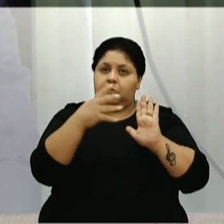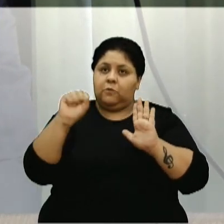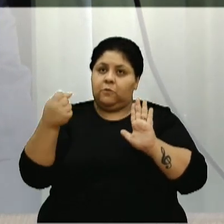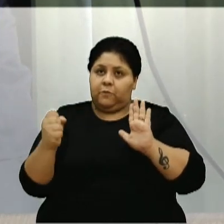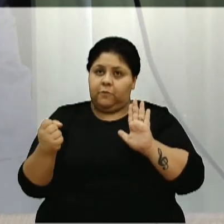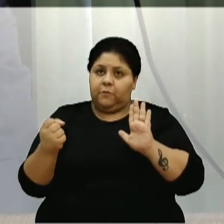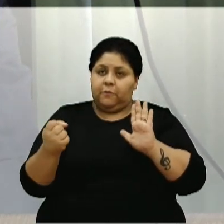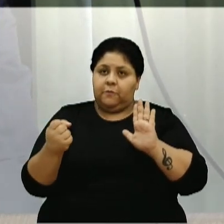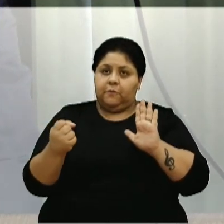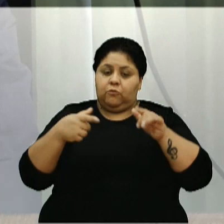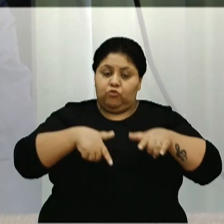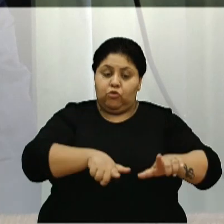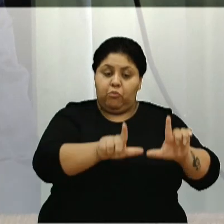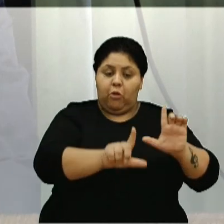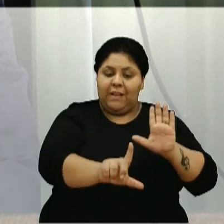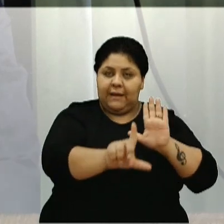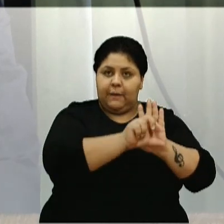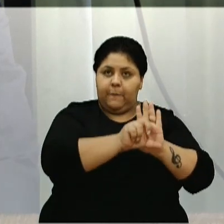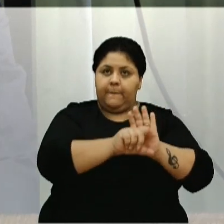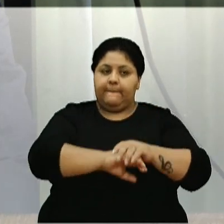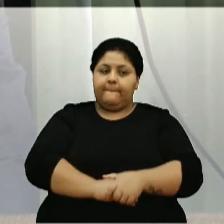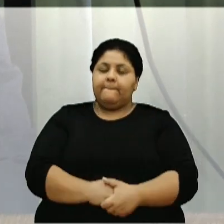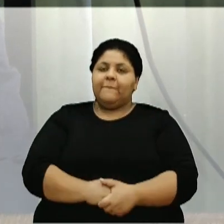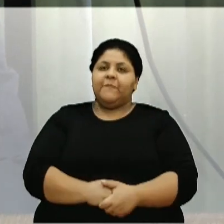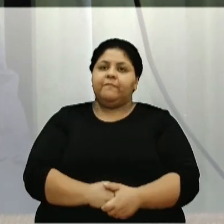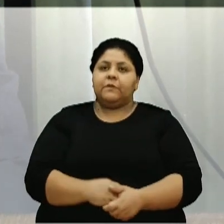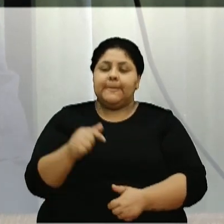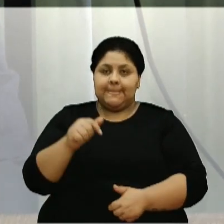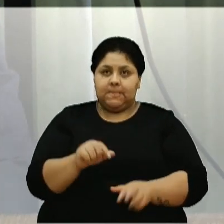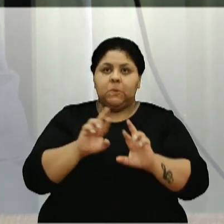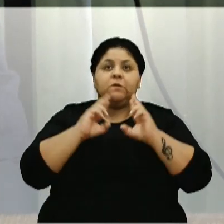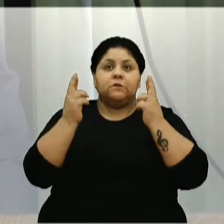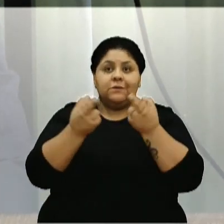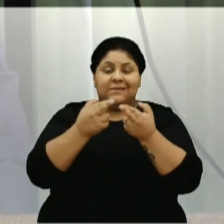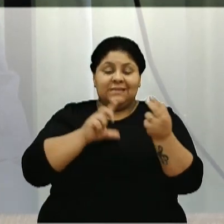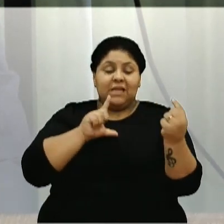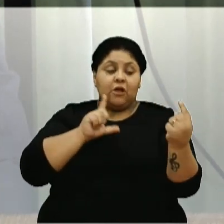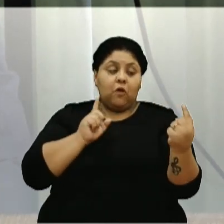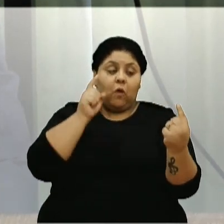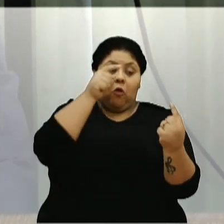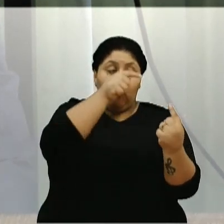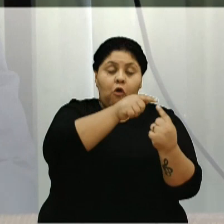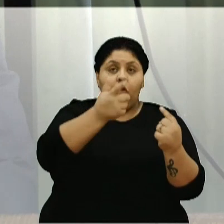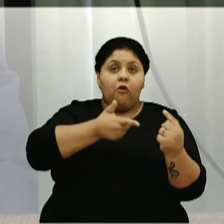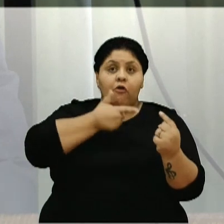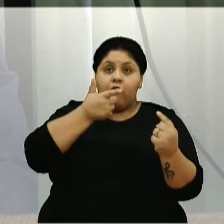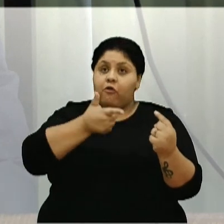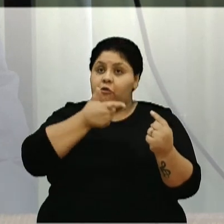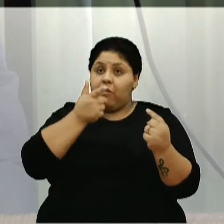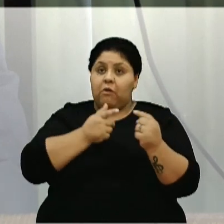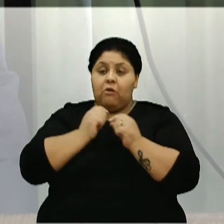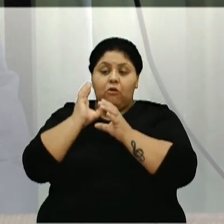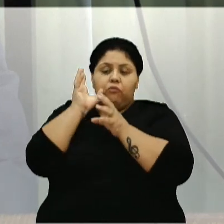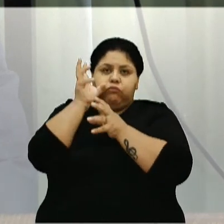referido diploma legal. Essa audiência tem por objetivo abordar de forma resumida